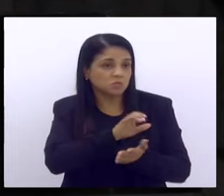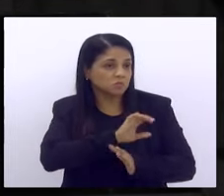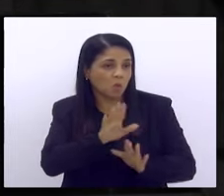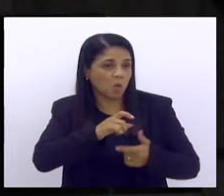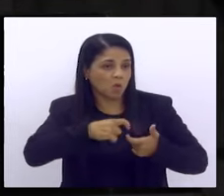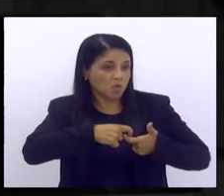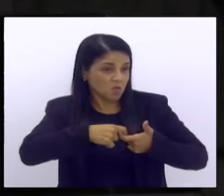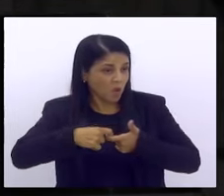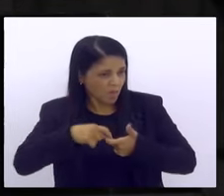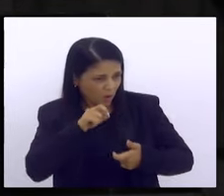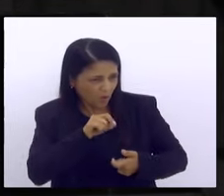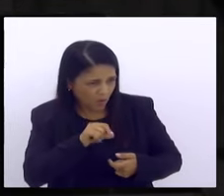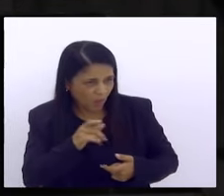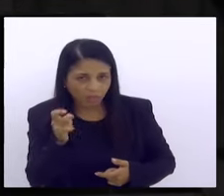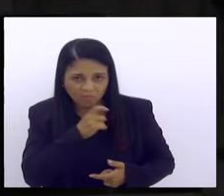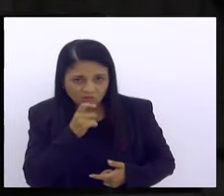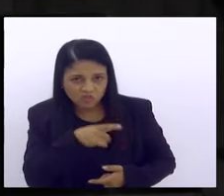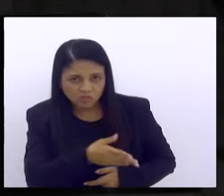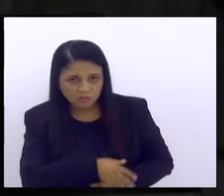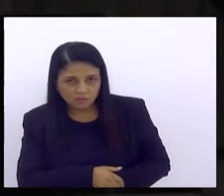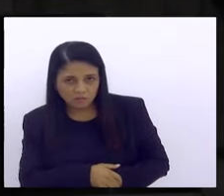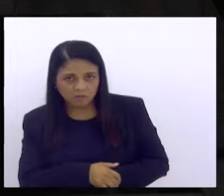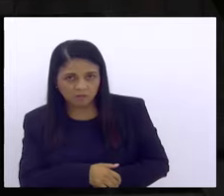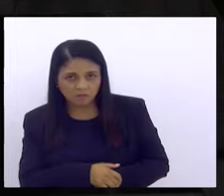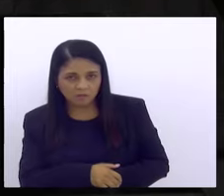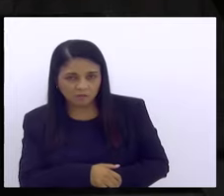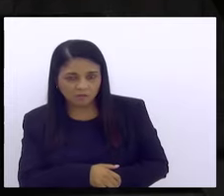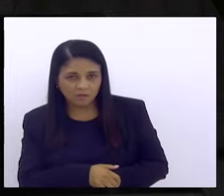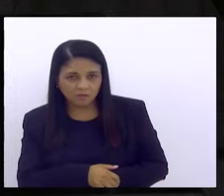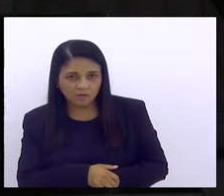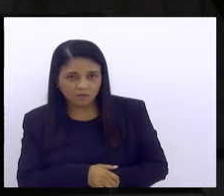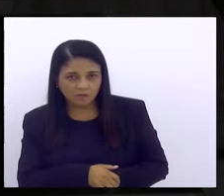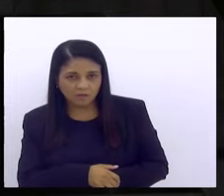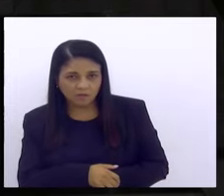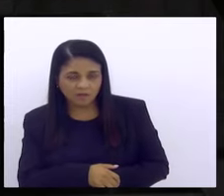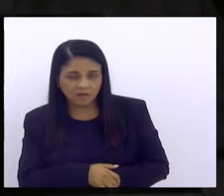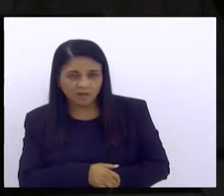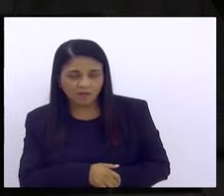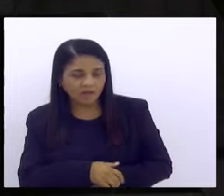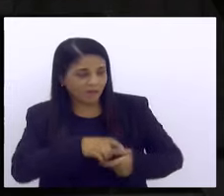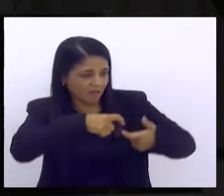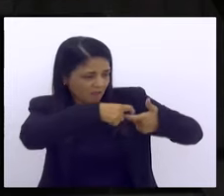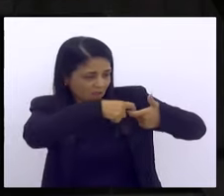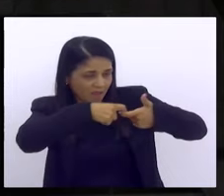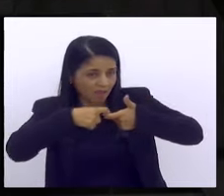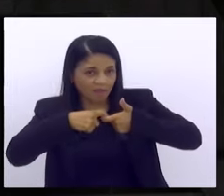nós encontramos eram fictícios? Eram mentiras? Os carros em cima